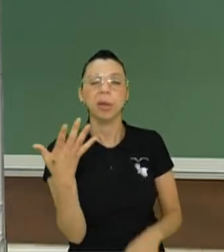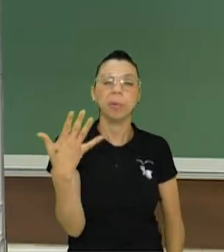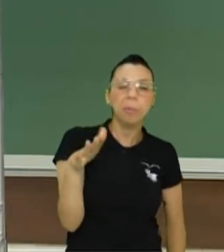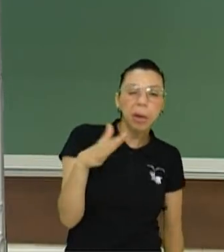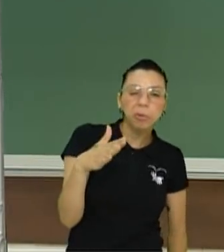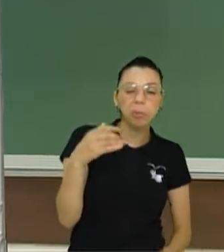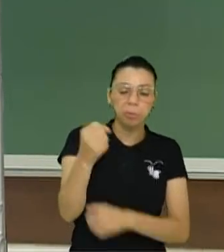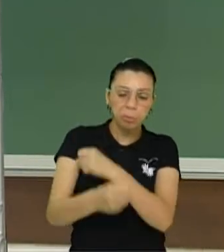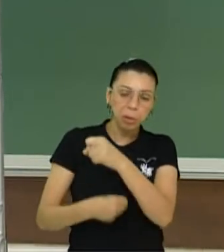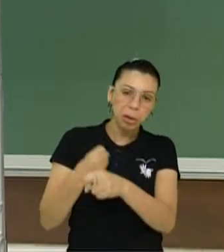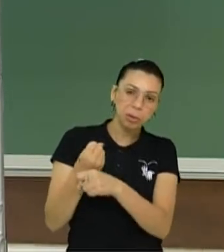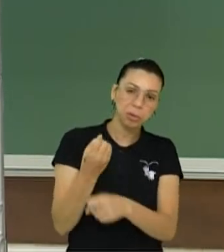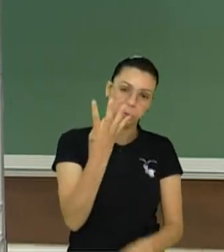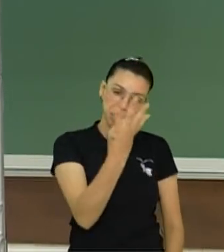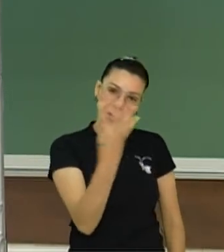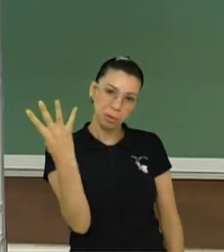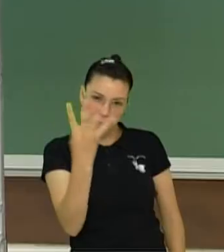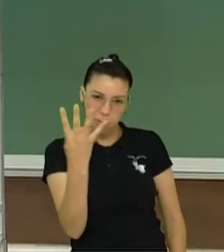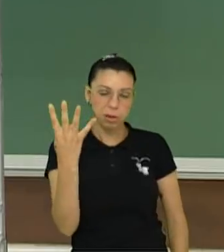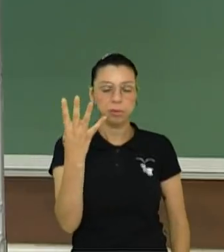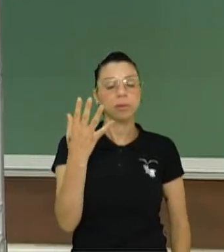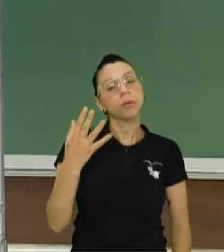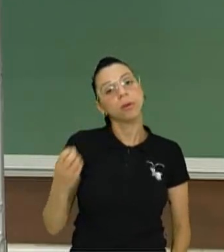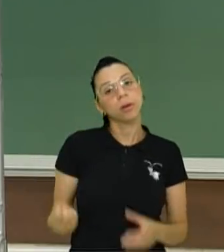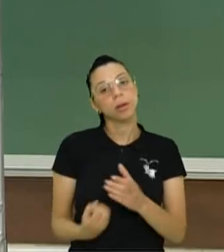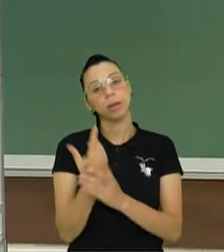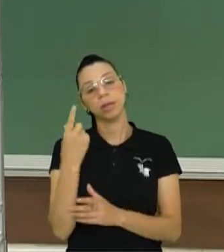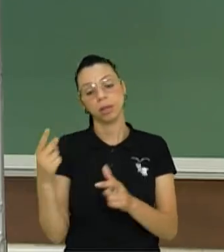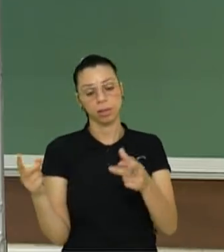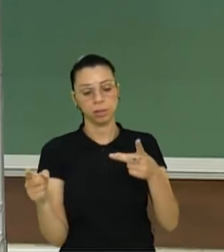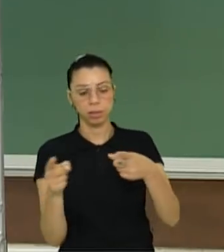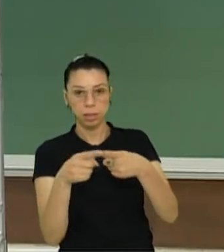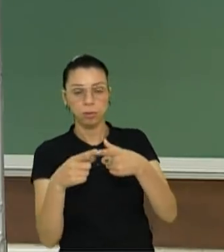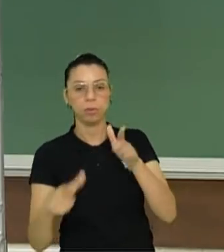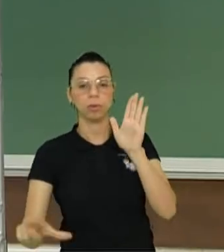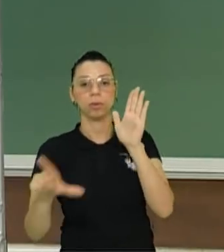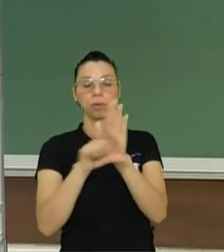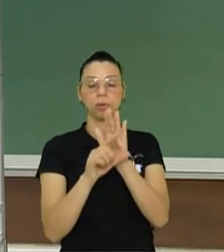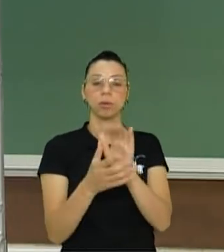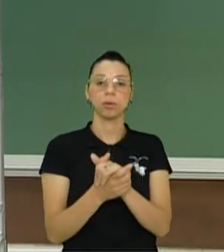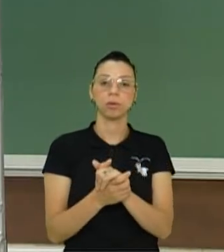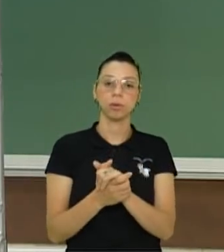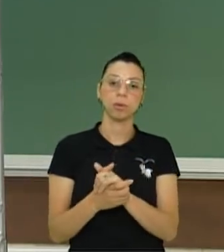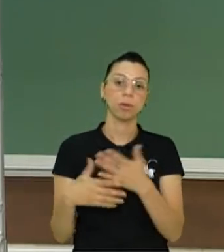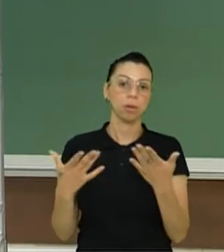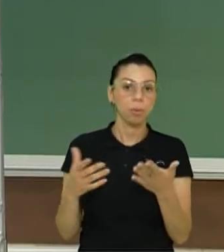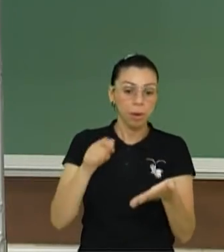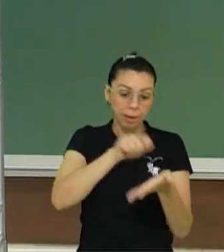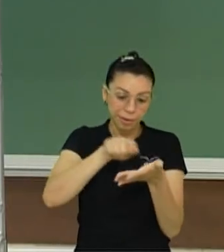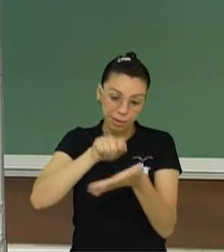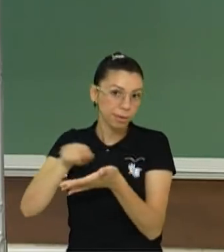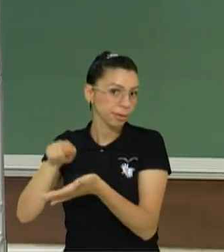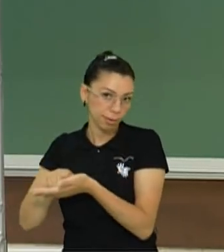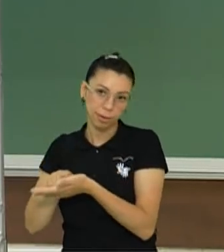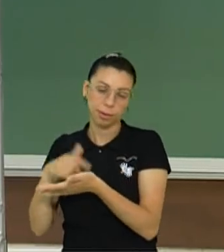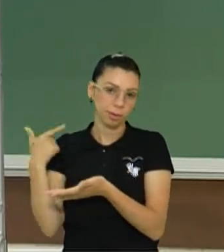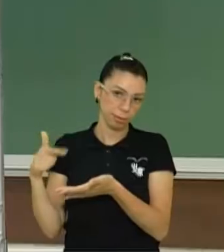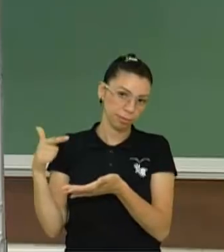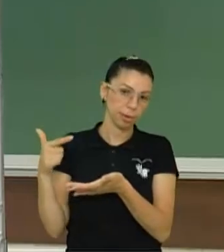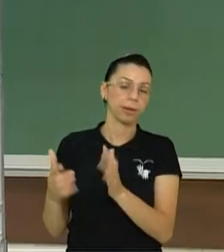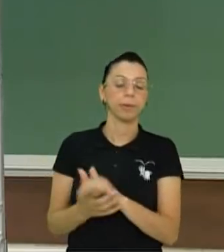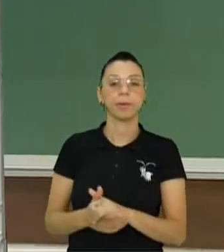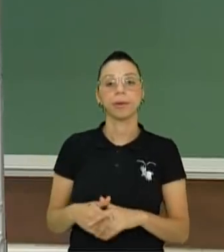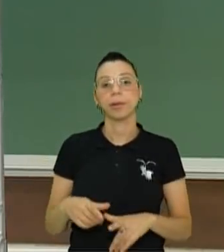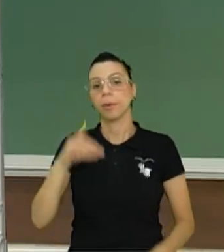anos, praticamente, 44 anos, surgiu a segunda lei, chamada Lei das 12 Tábuas. As leis não eram escritas em Roma até então, chamada